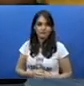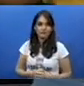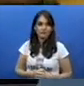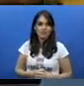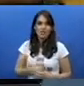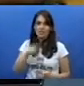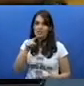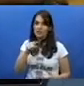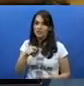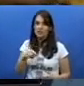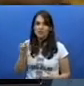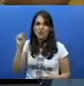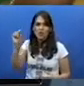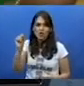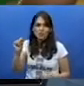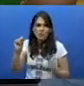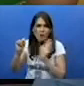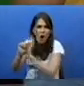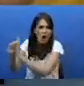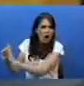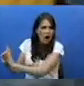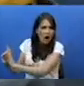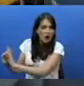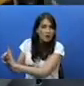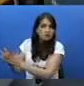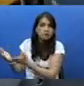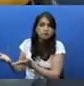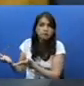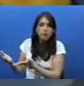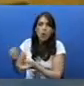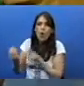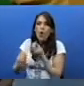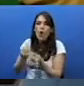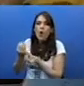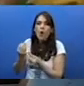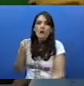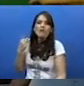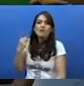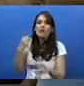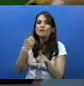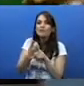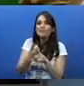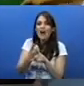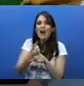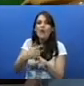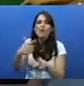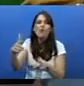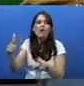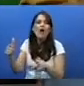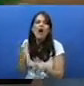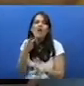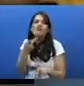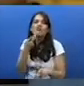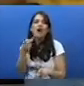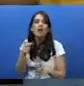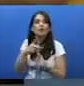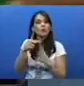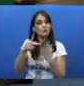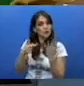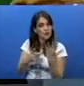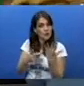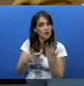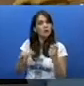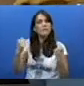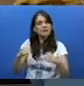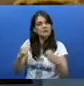2 pontos, olha, a pessoa não consegue achar onde inicia a fala do personagem. Então, tem que